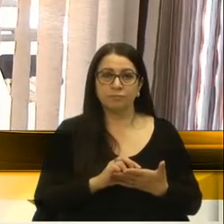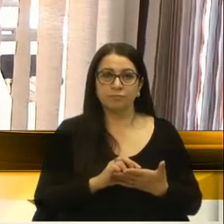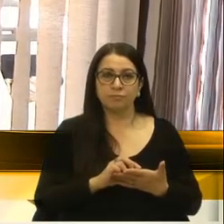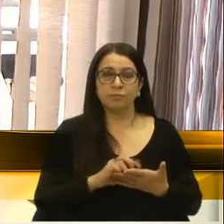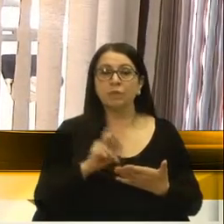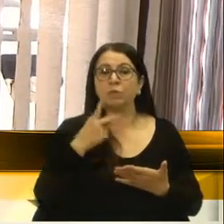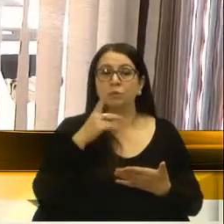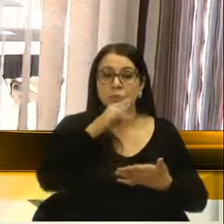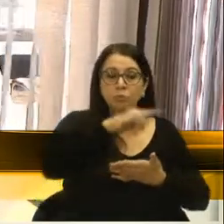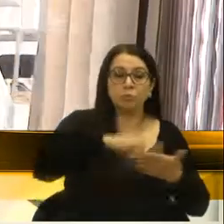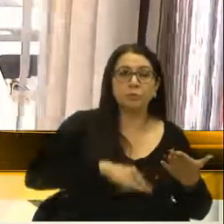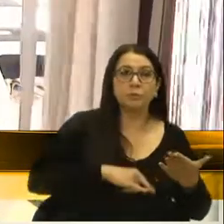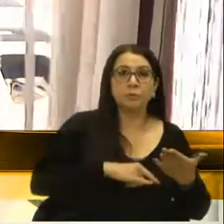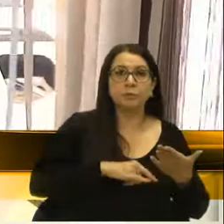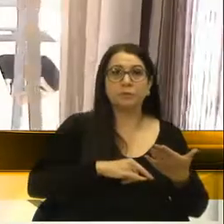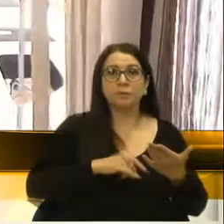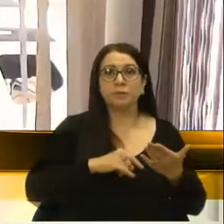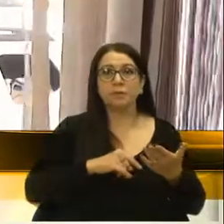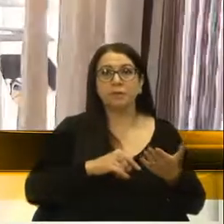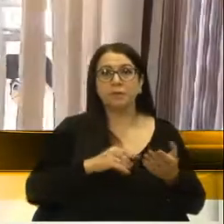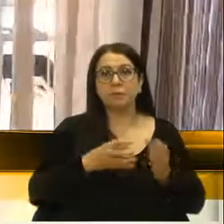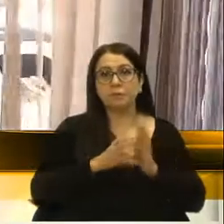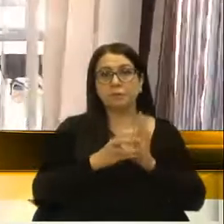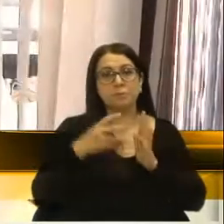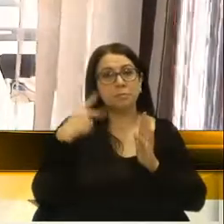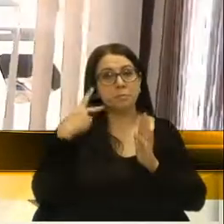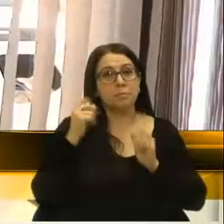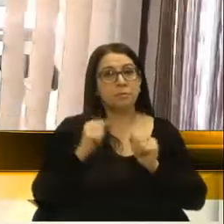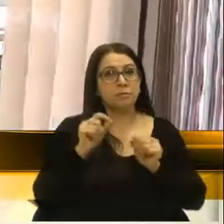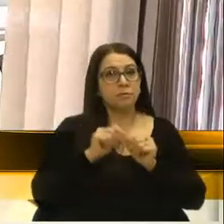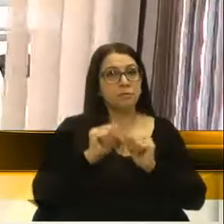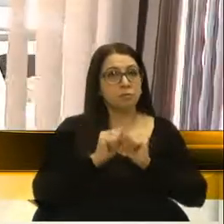esse documento que a sua bancada está trazendo. Talvez possamos fazer